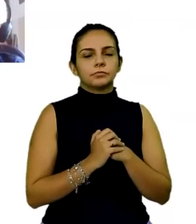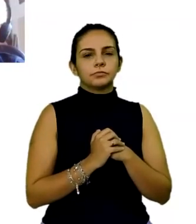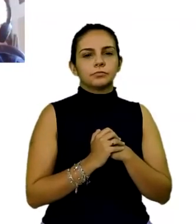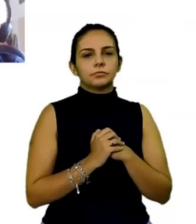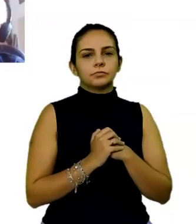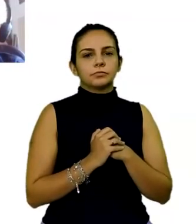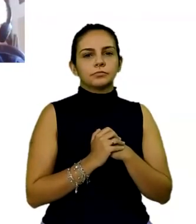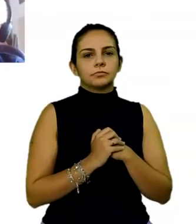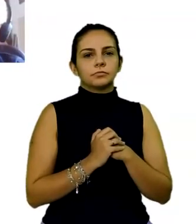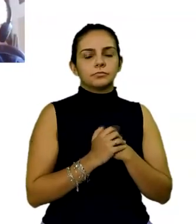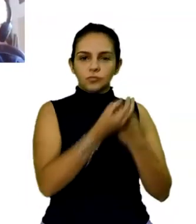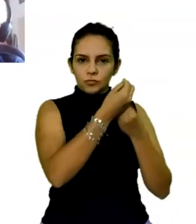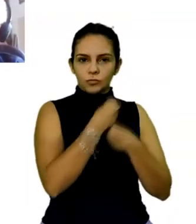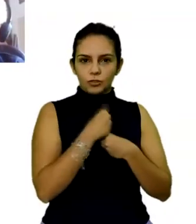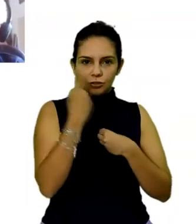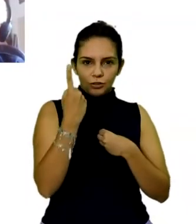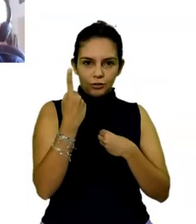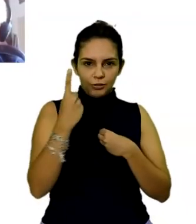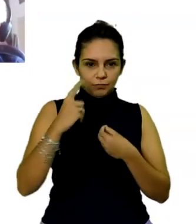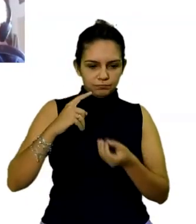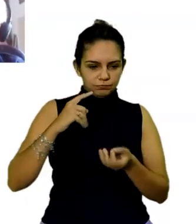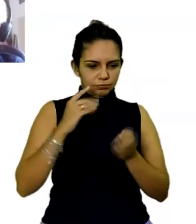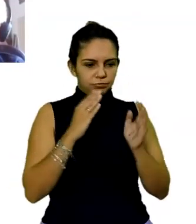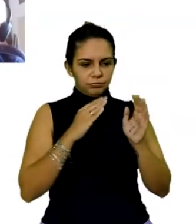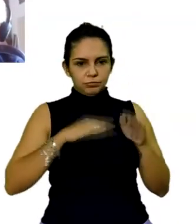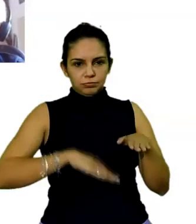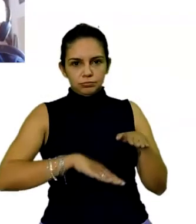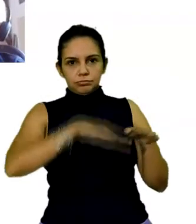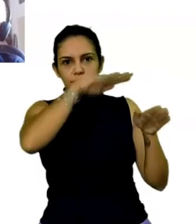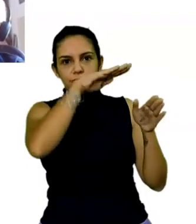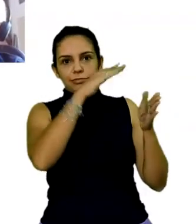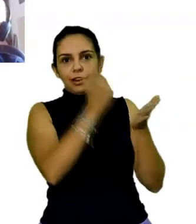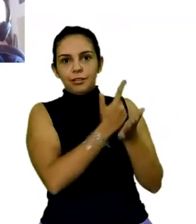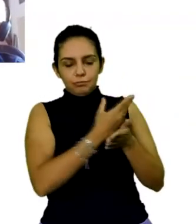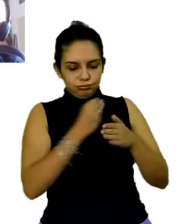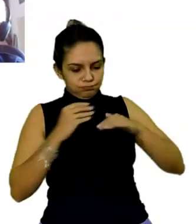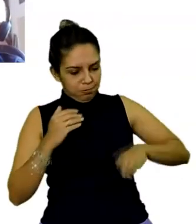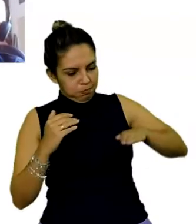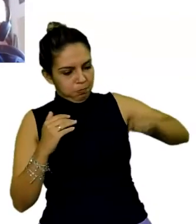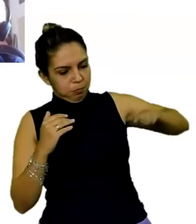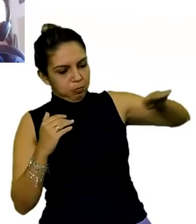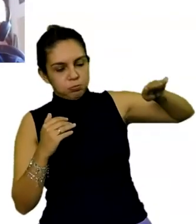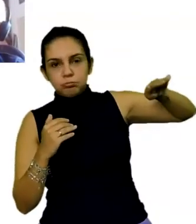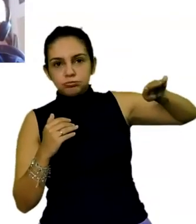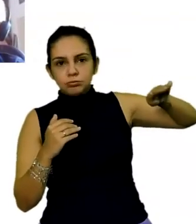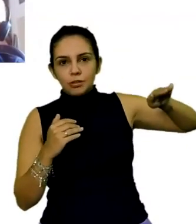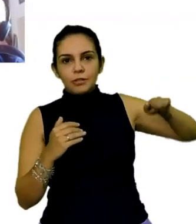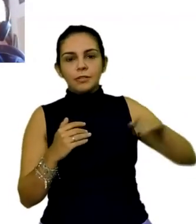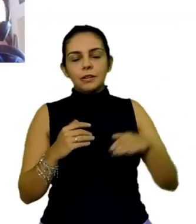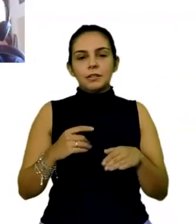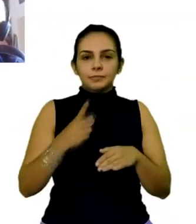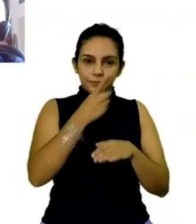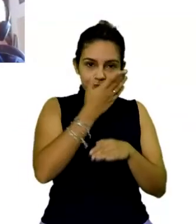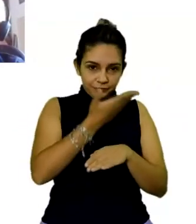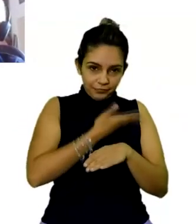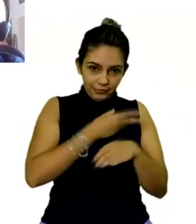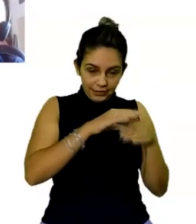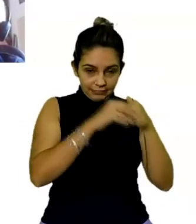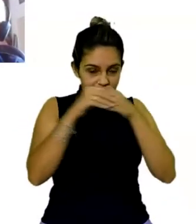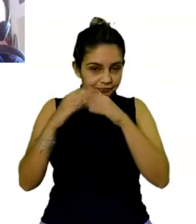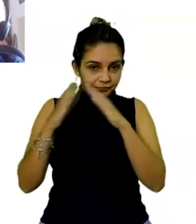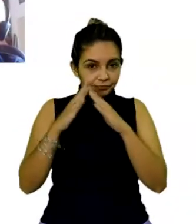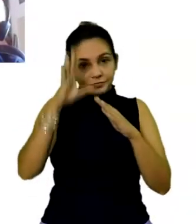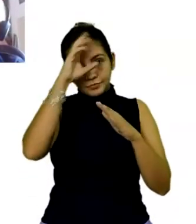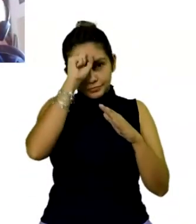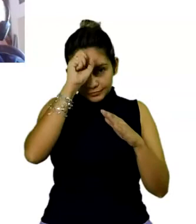Aí ela nos deu uma pilha de livros. E levamos para casa e, com a ajuda desses amigos,